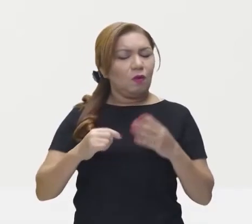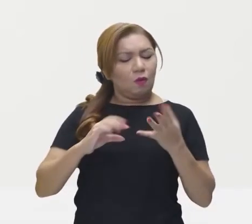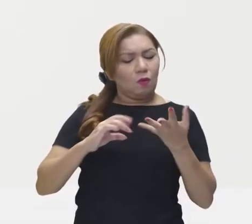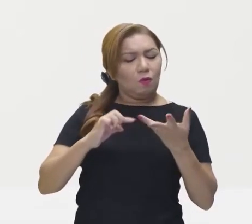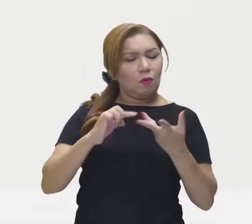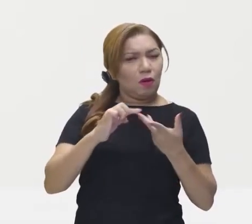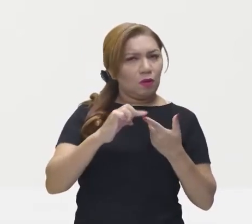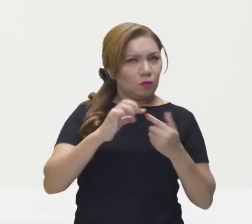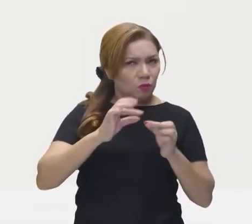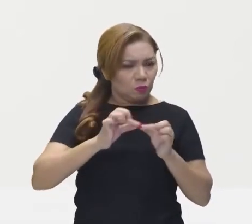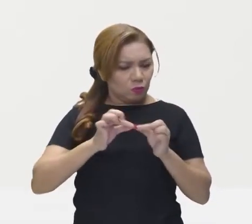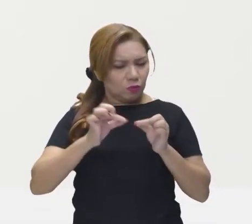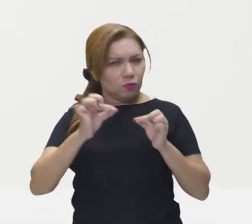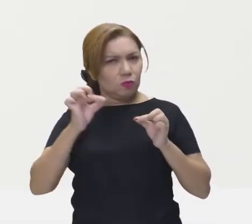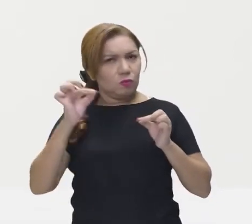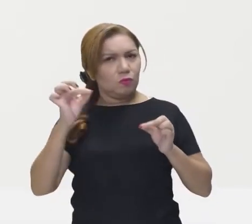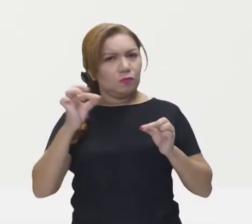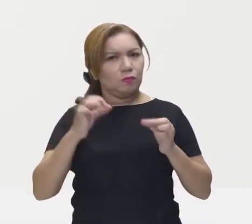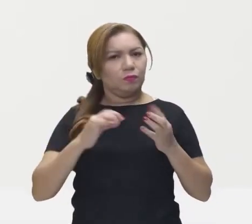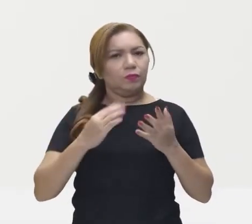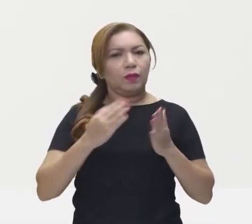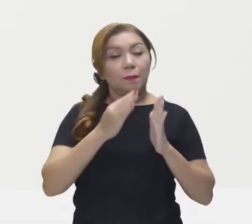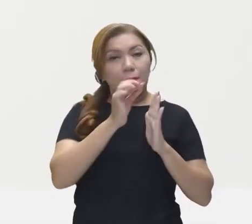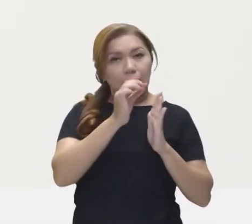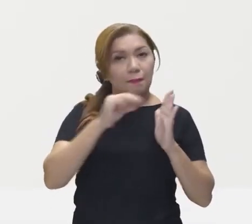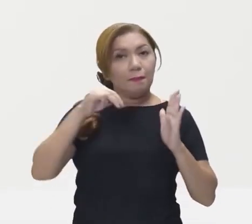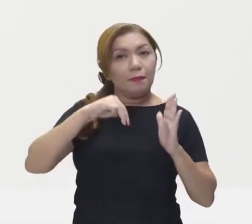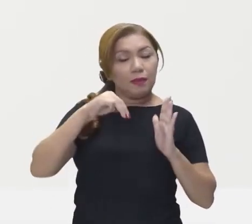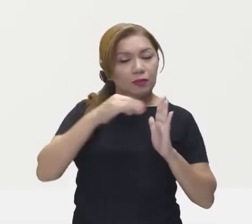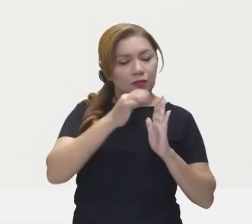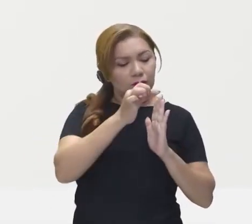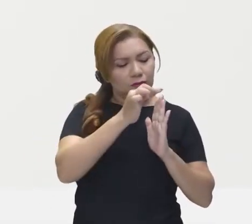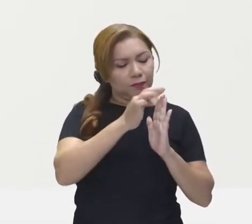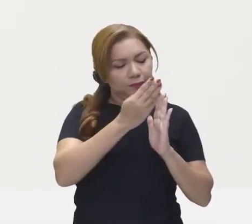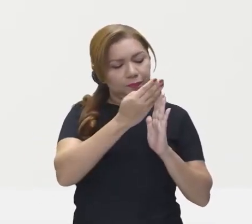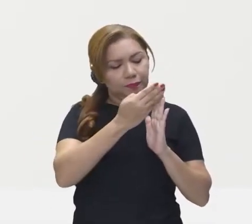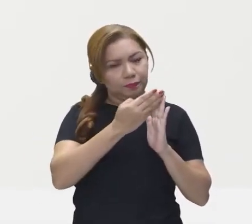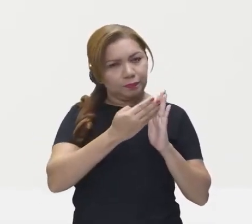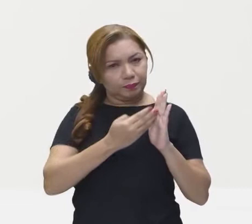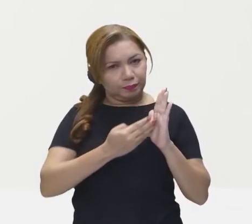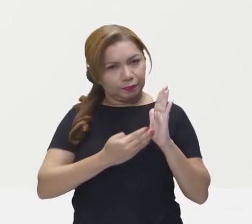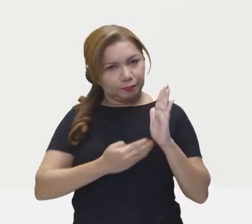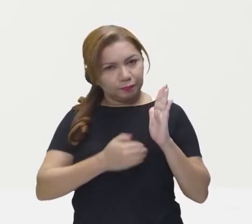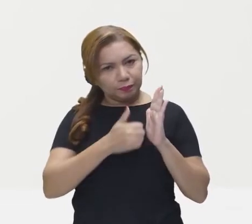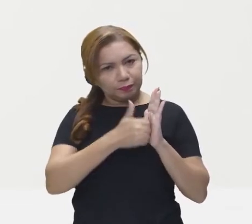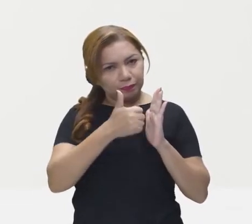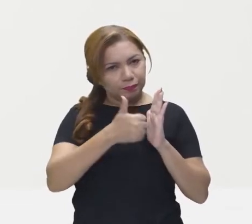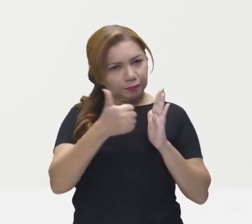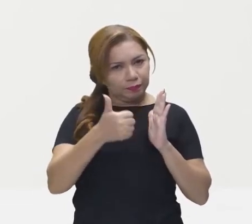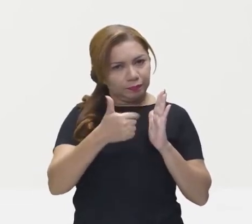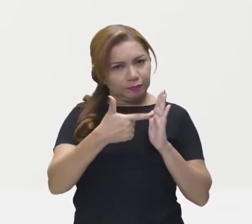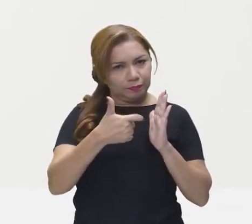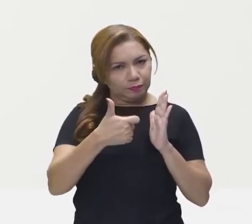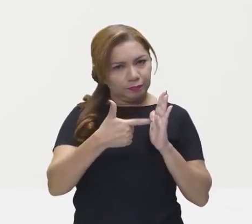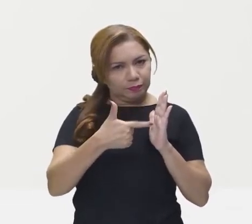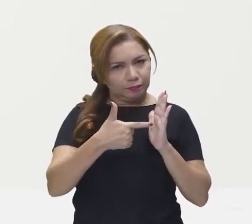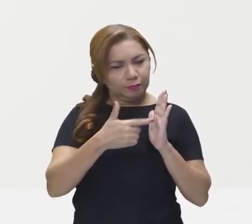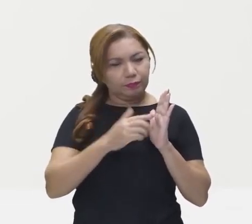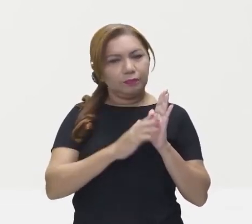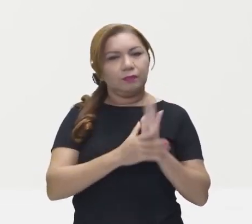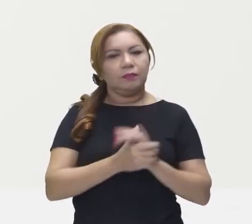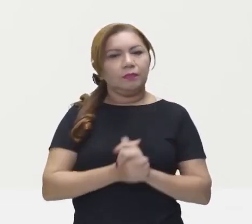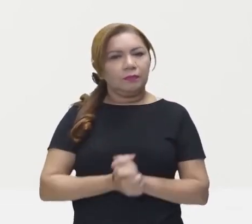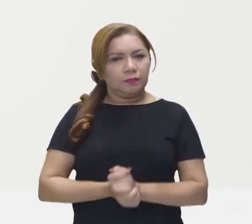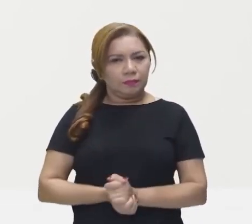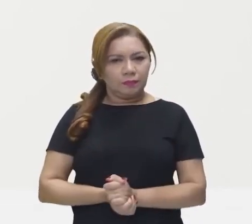cálculo. Fazendo o nosso querido cálculo, eu vou somar, eu estou trabalhando perímetro, então eu pego 112, deixa eu